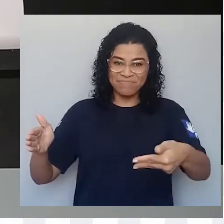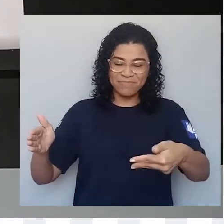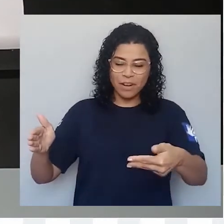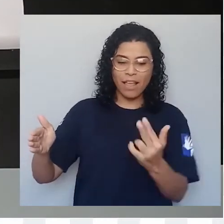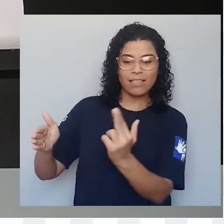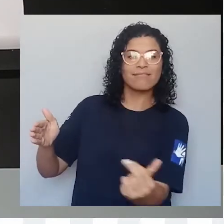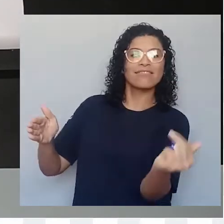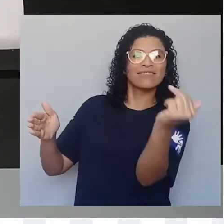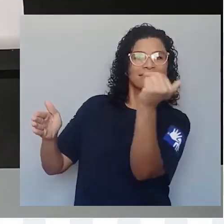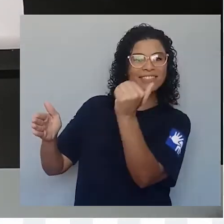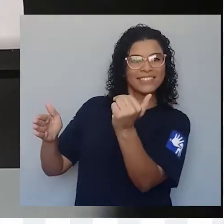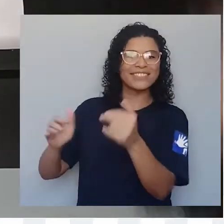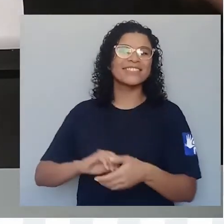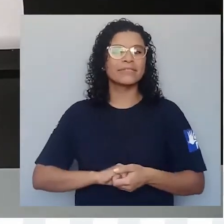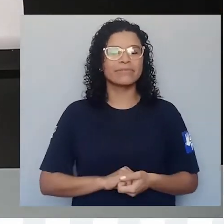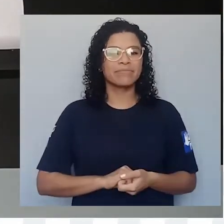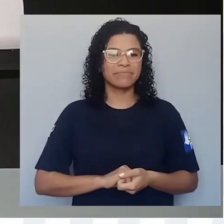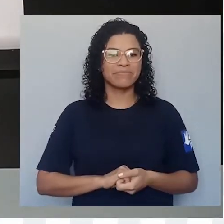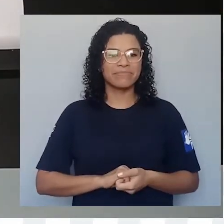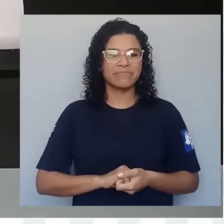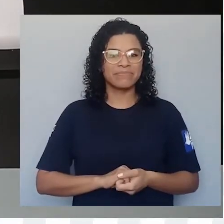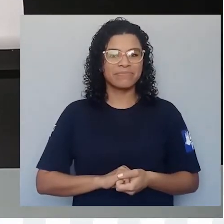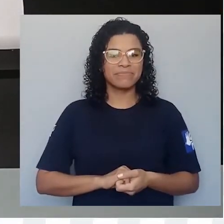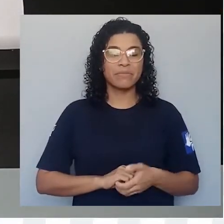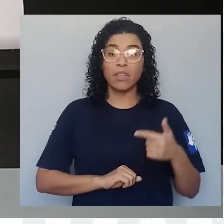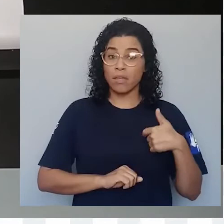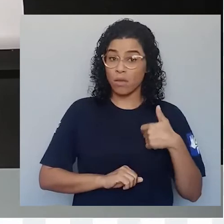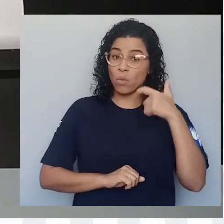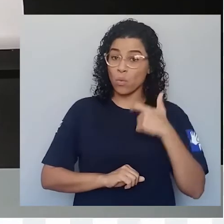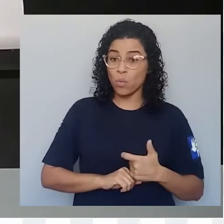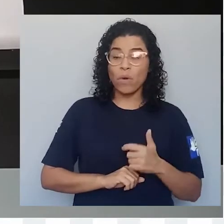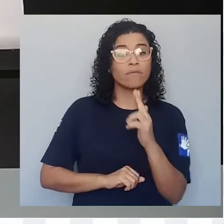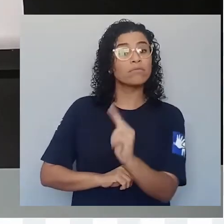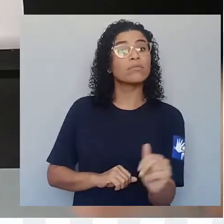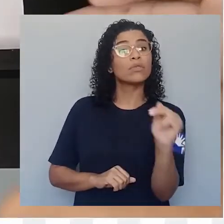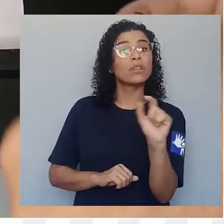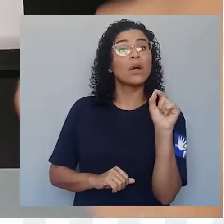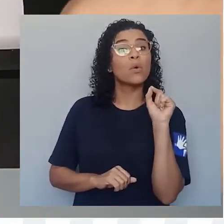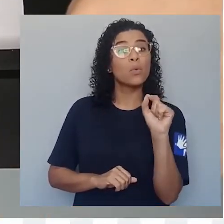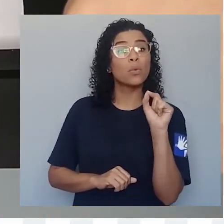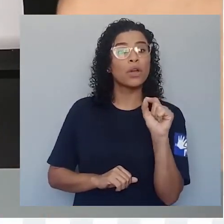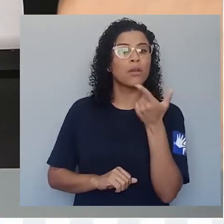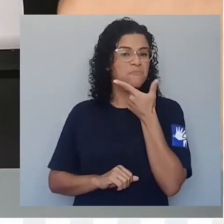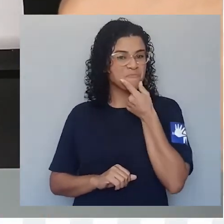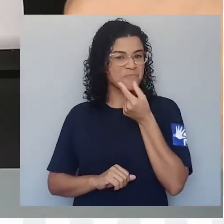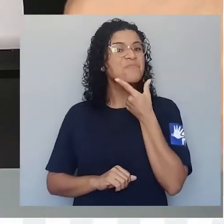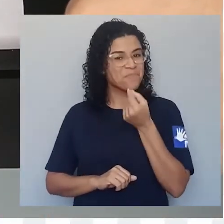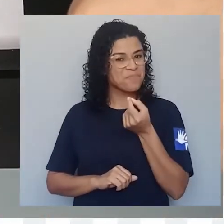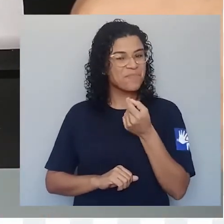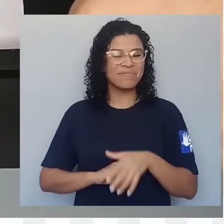folha. Em homenagem ao nosso amiguinho da história, eu vou desenhar